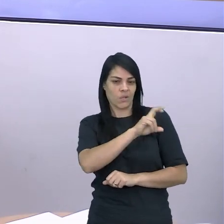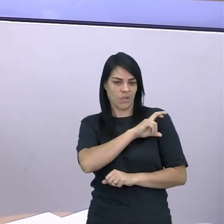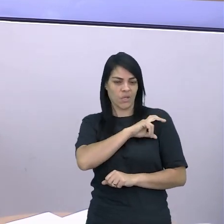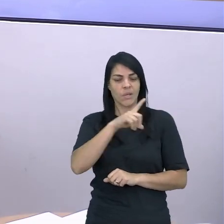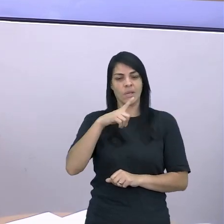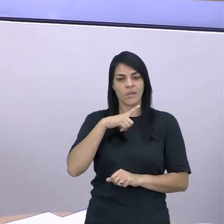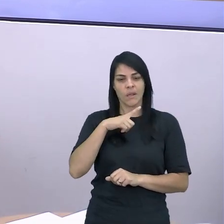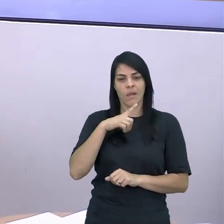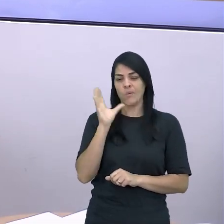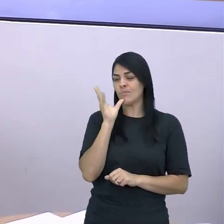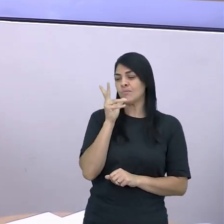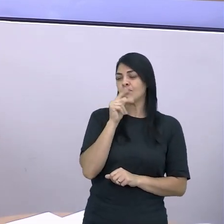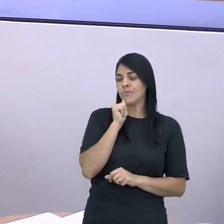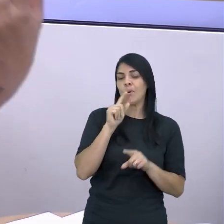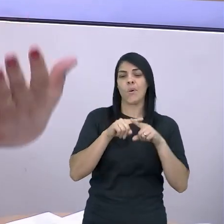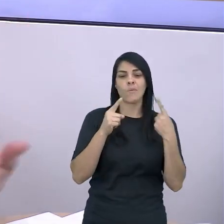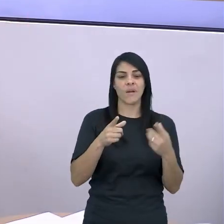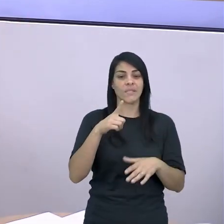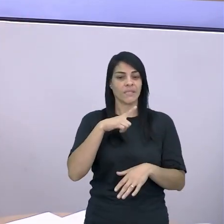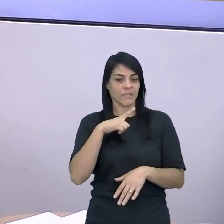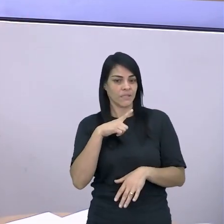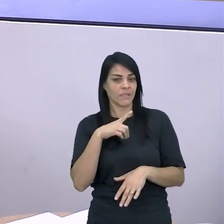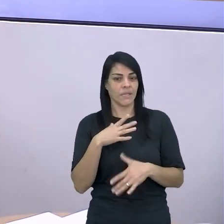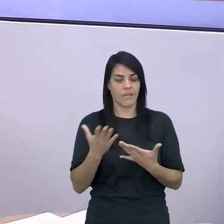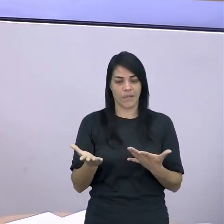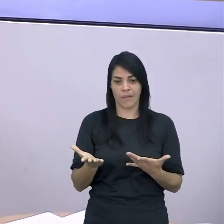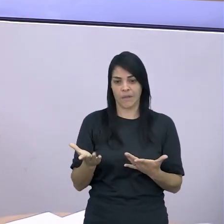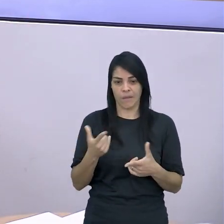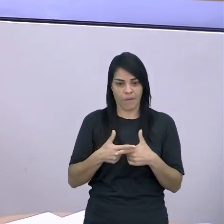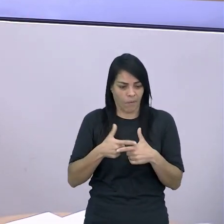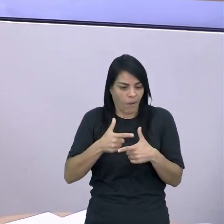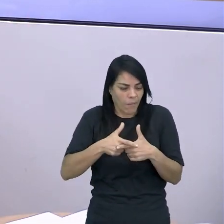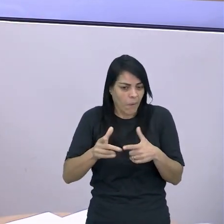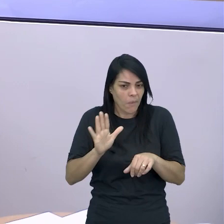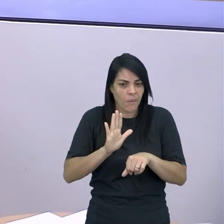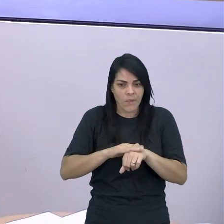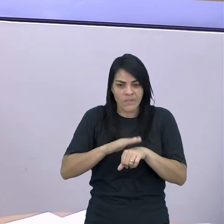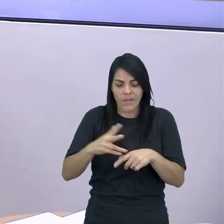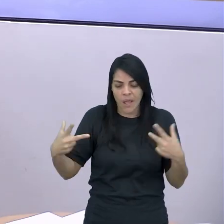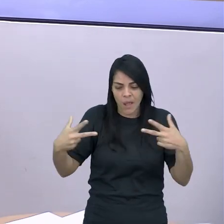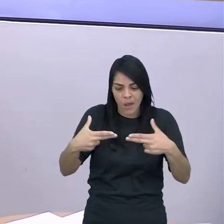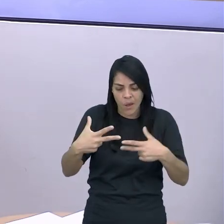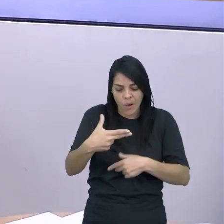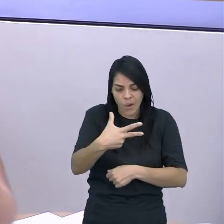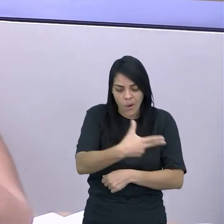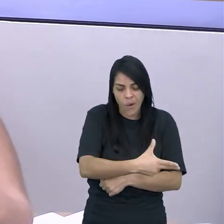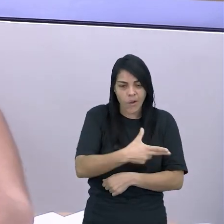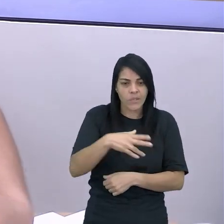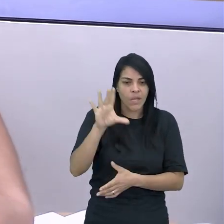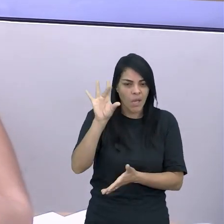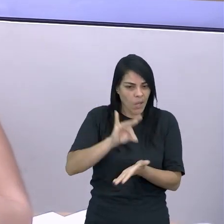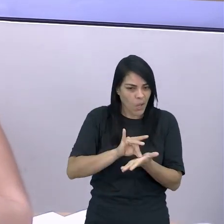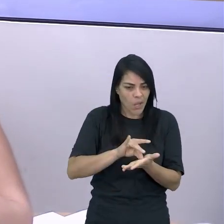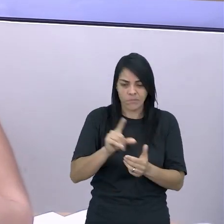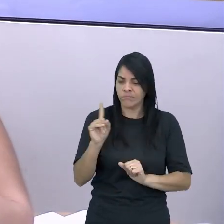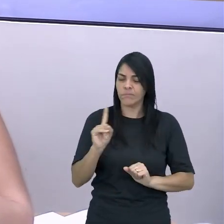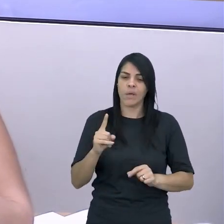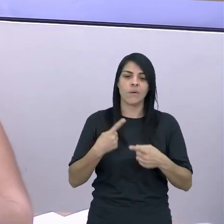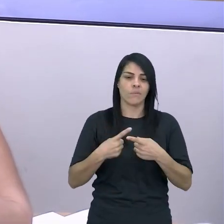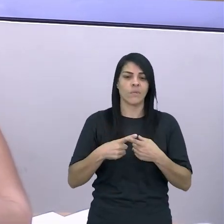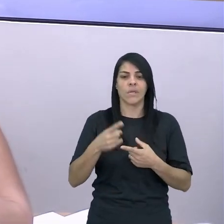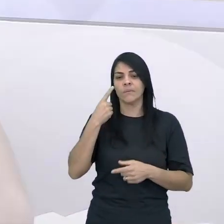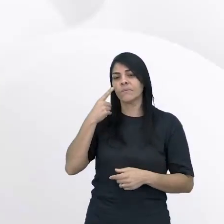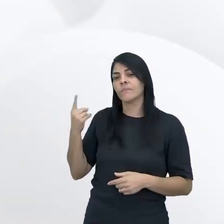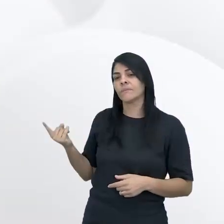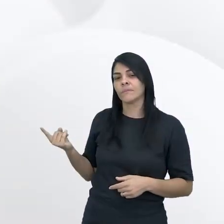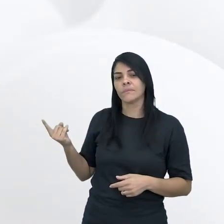pouco mais lento, tal. E tem algum problema de trabalhar recorte, cole? Não, porque olha só. Pode colocar o slide,